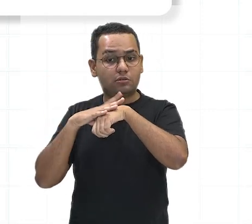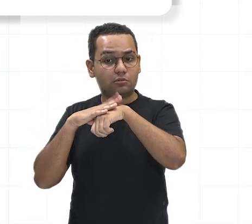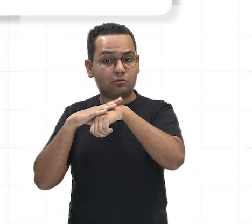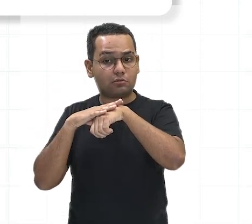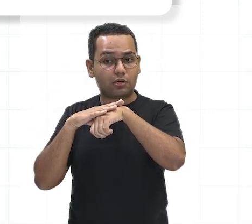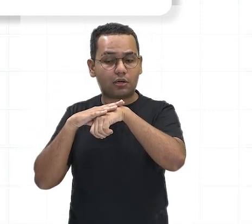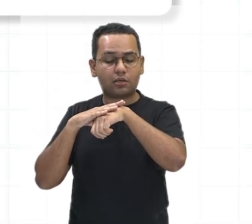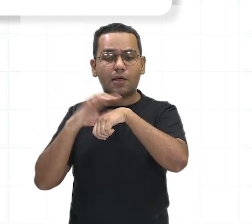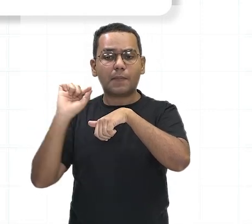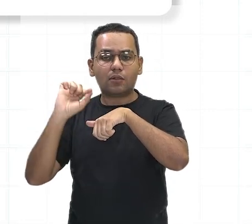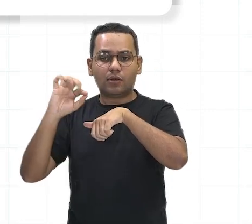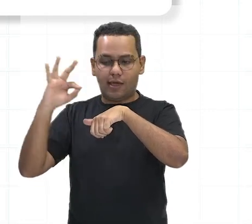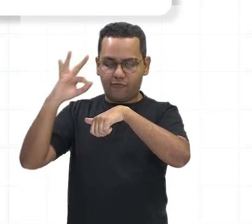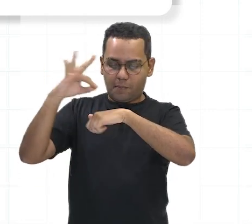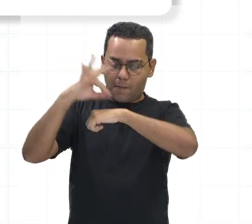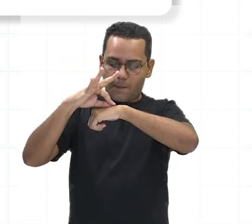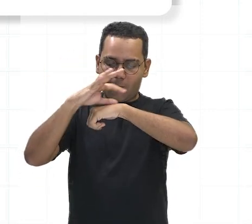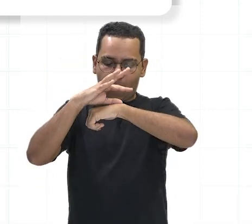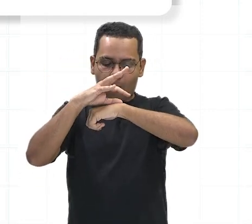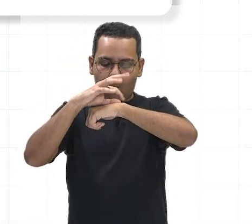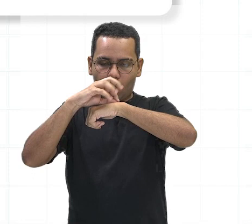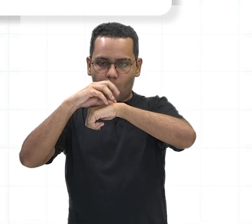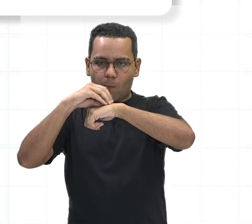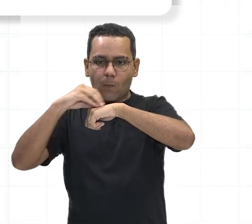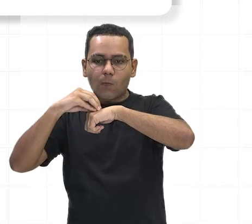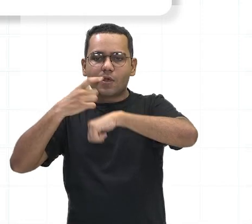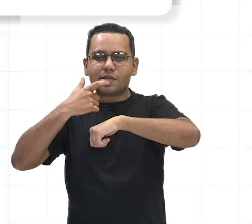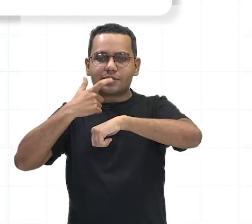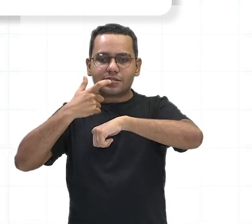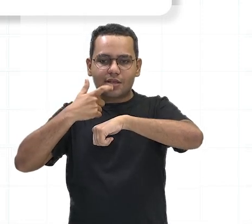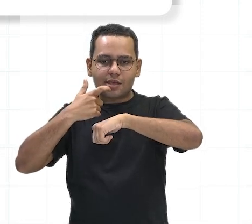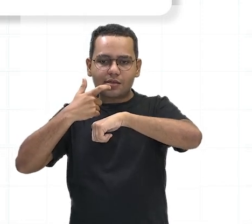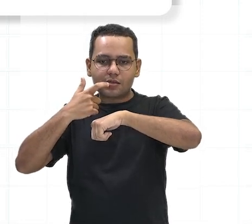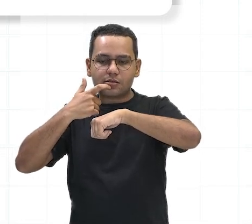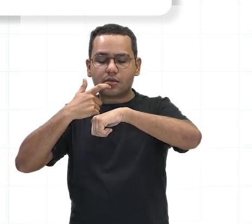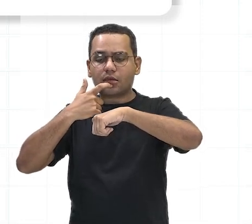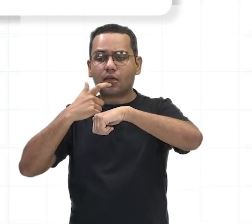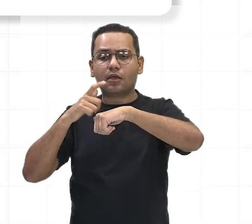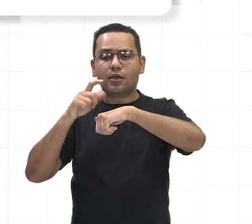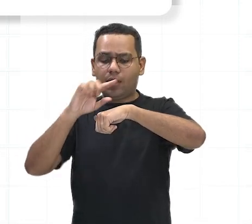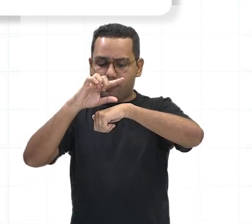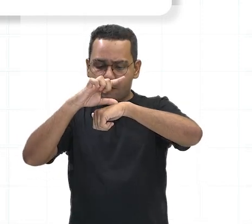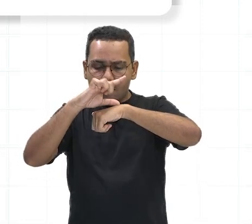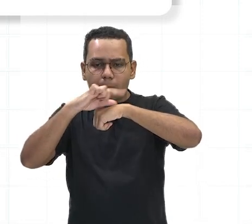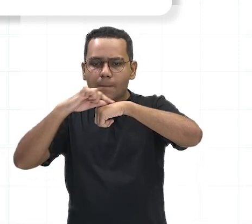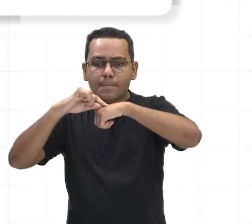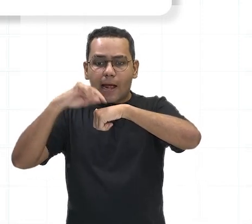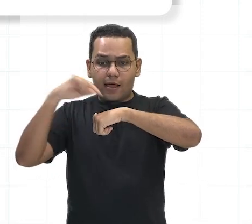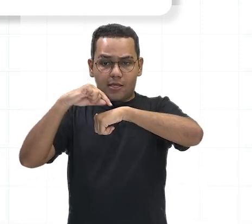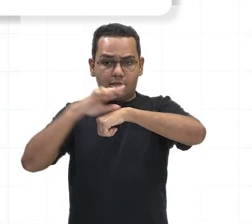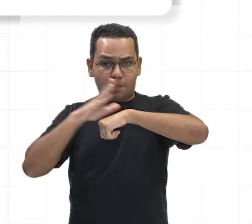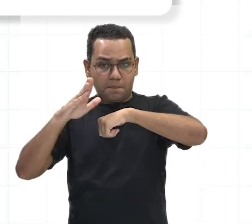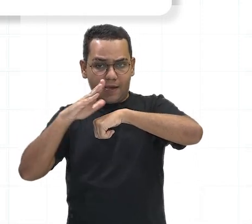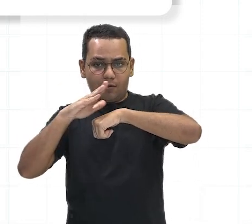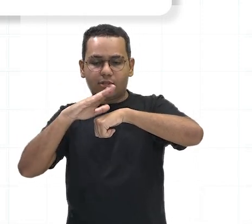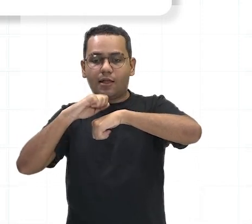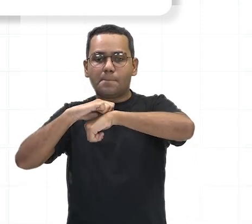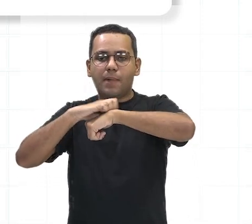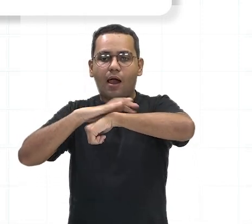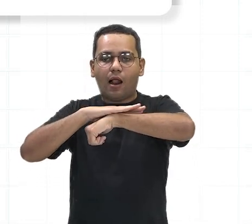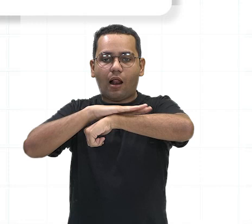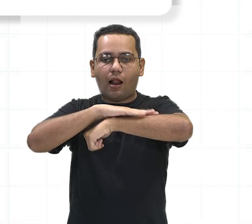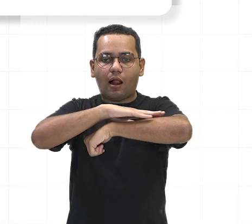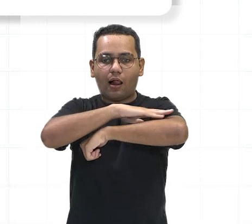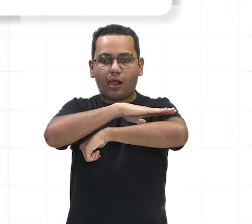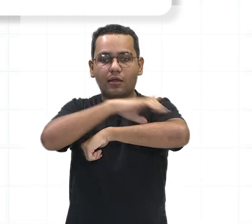se alimenta de seu sangue. Então, semelhante ao que nós vimos anteriormente na malária, a gente está visualizando aí que também a fêmea